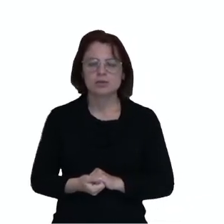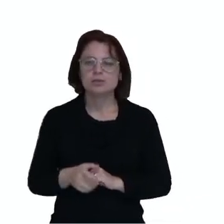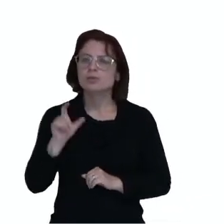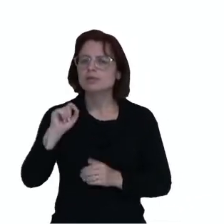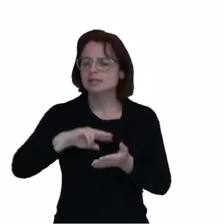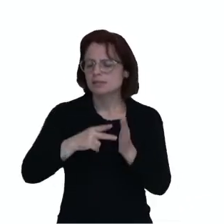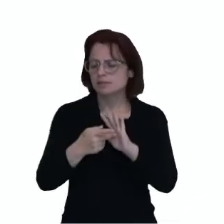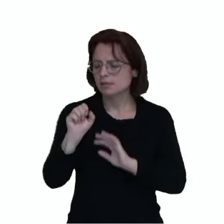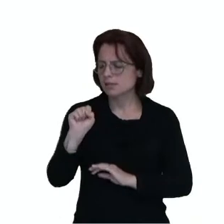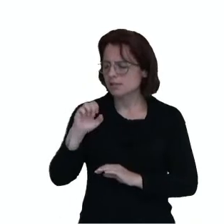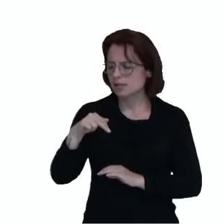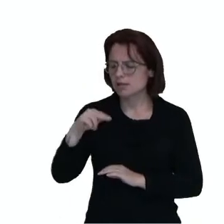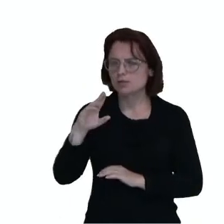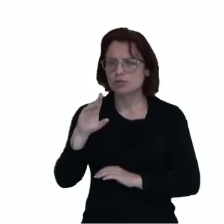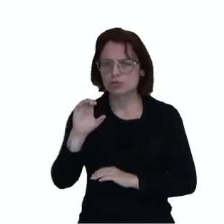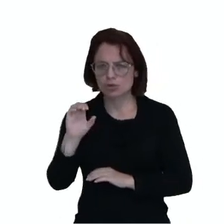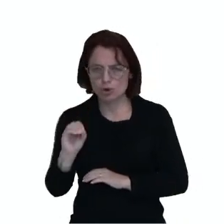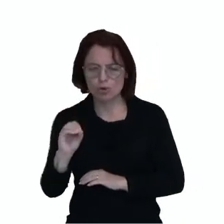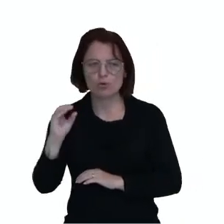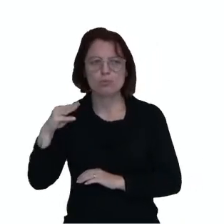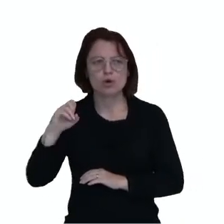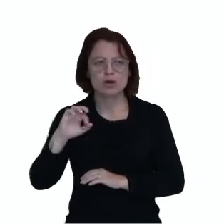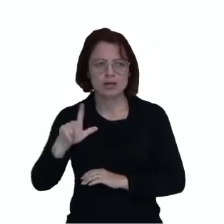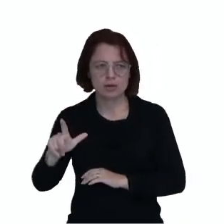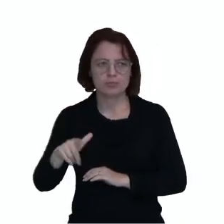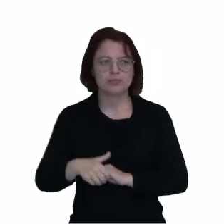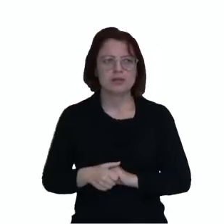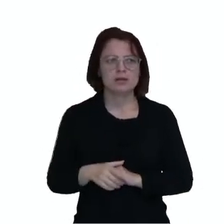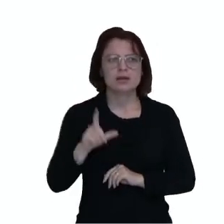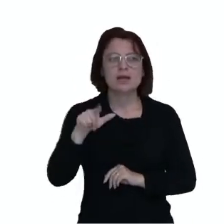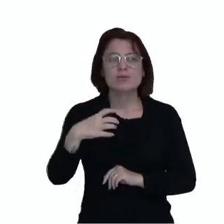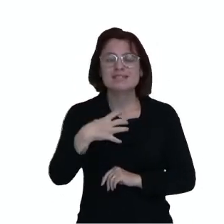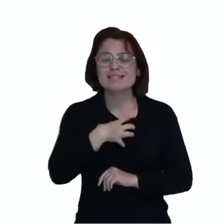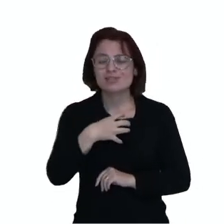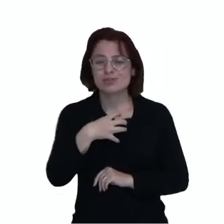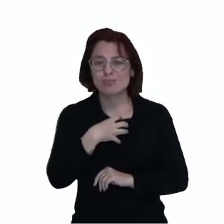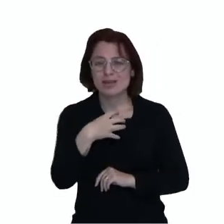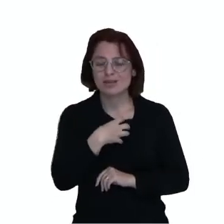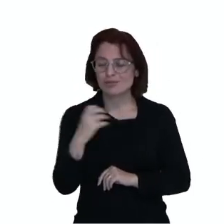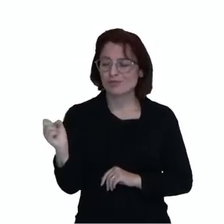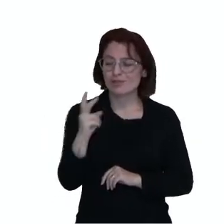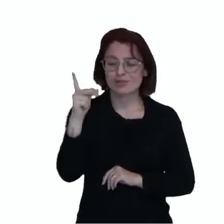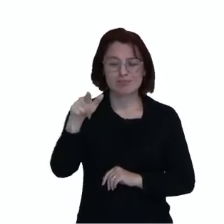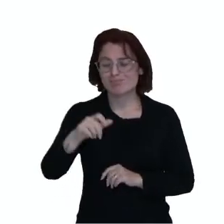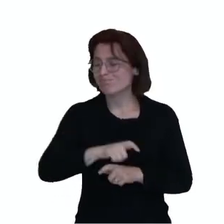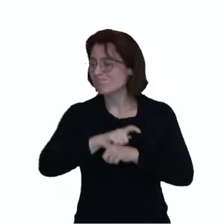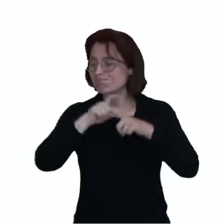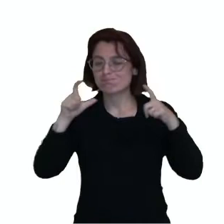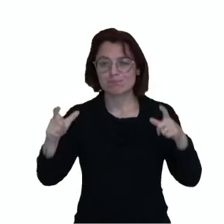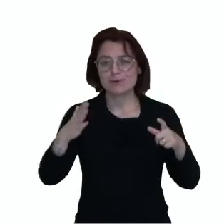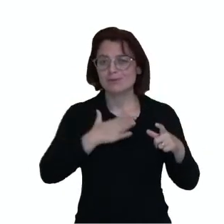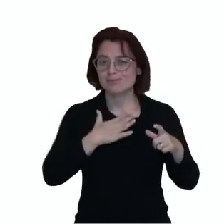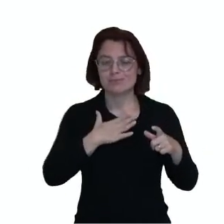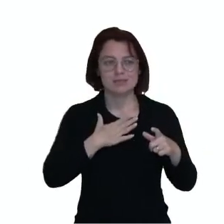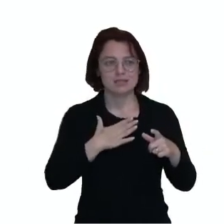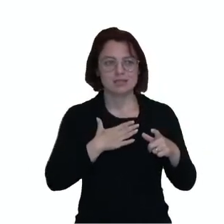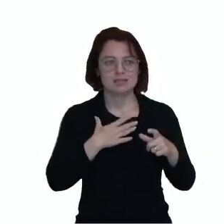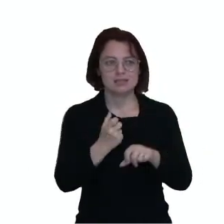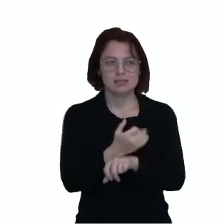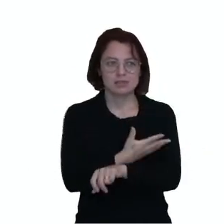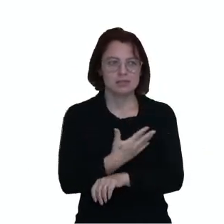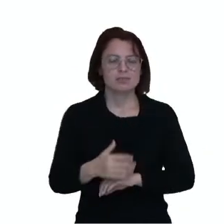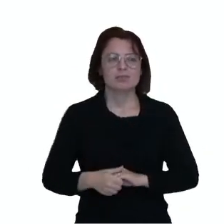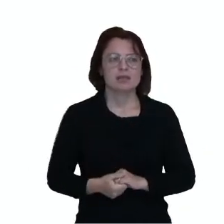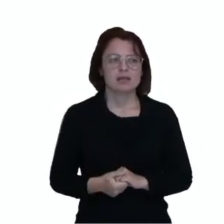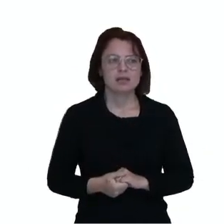O senso moral refere-se principalmente aos sentimentos e valores tomados como mais amplamente aceitos e praticados em